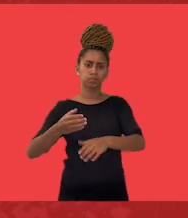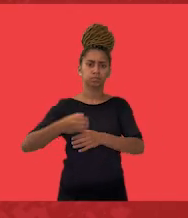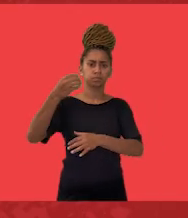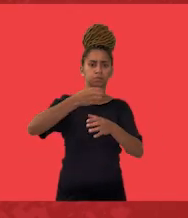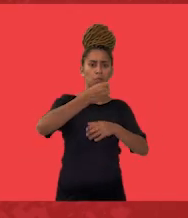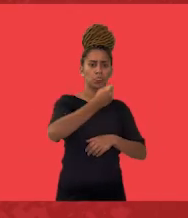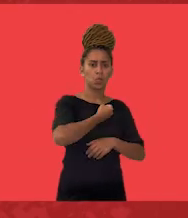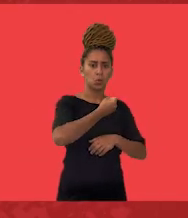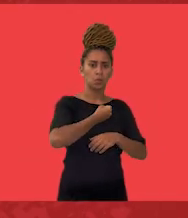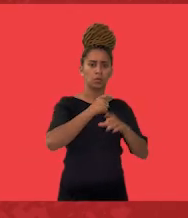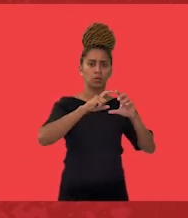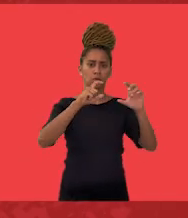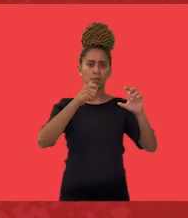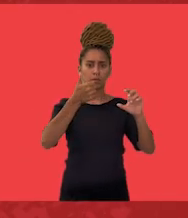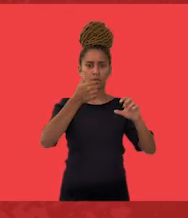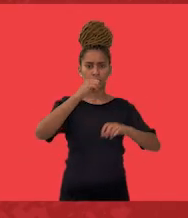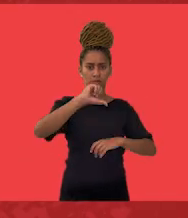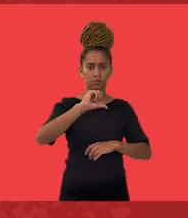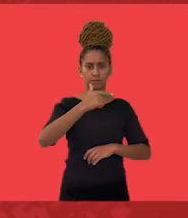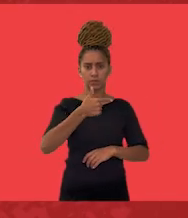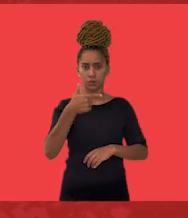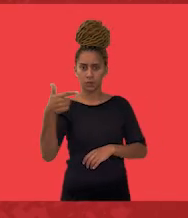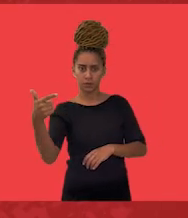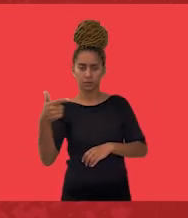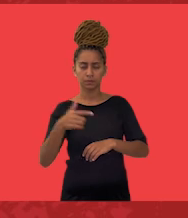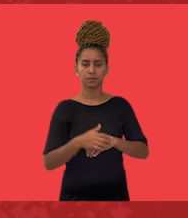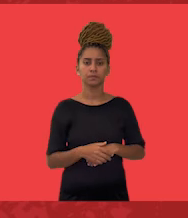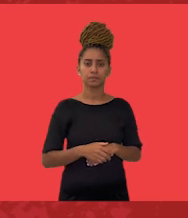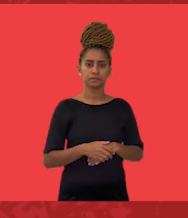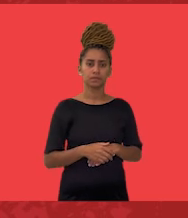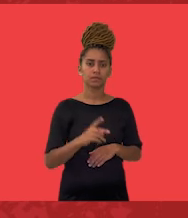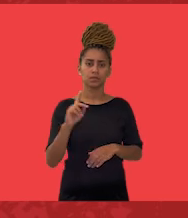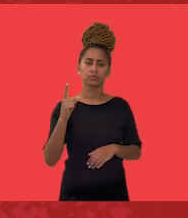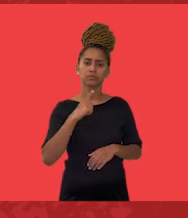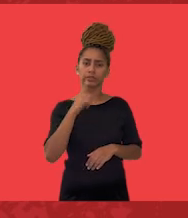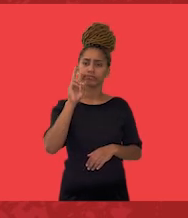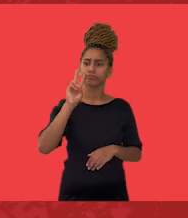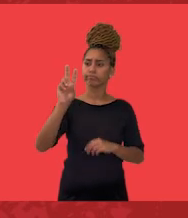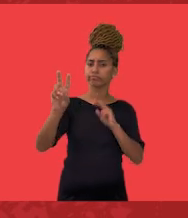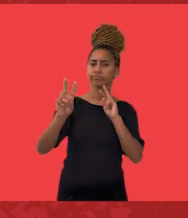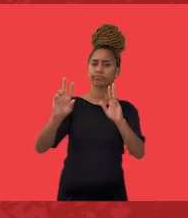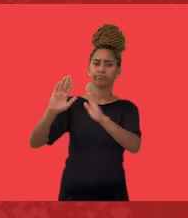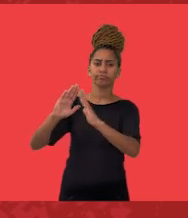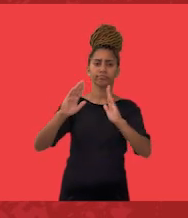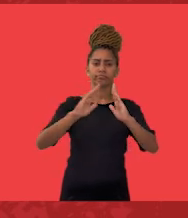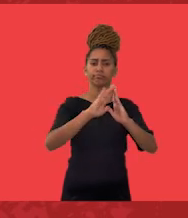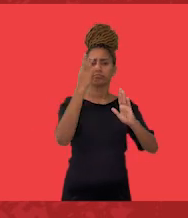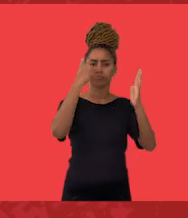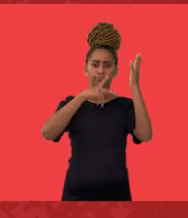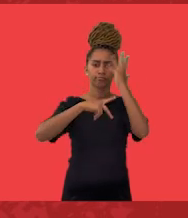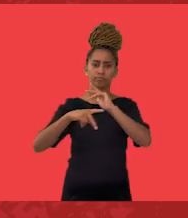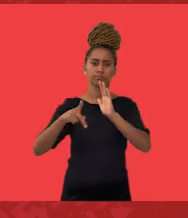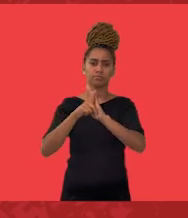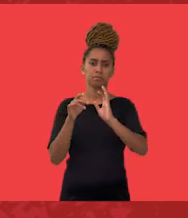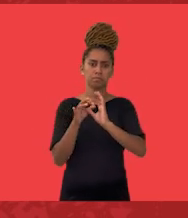si mesmada, cortou fora as bolhas enrijecidas e livrou seus dedos, cansada